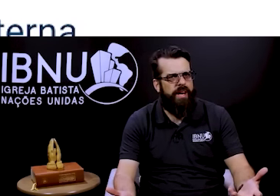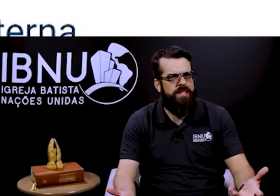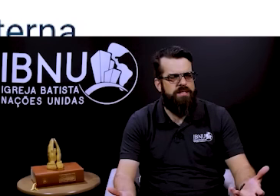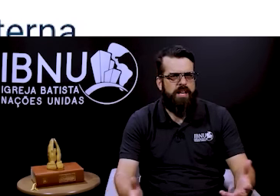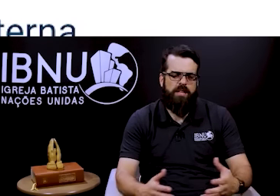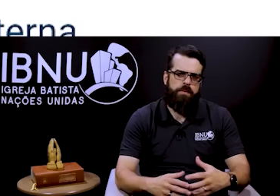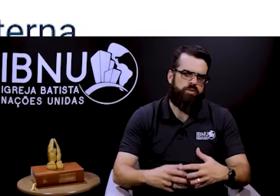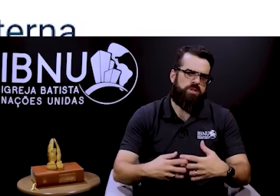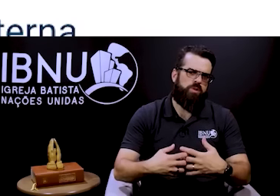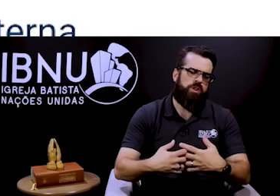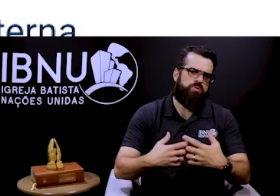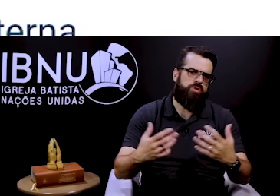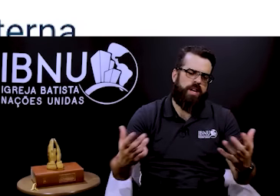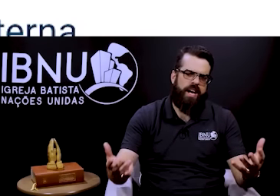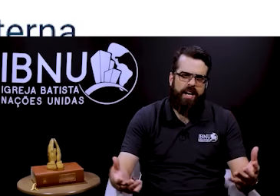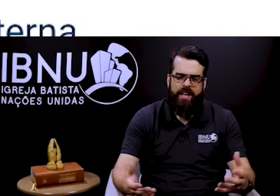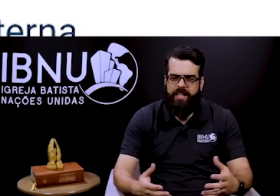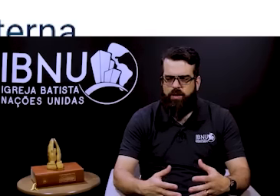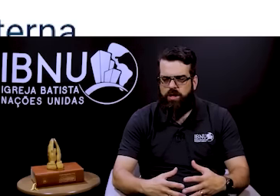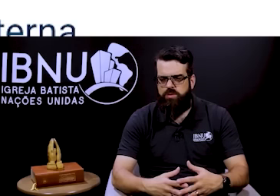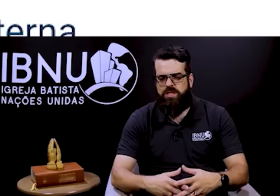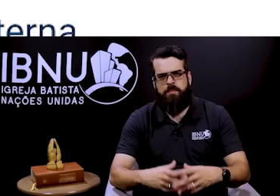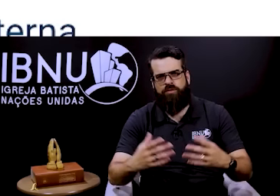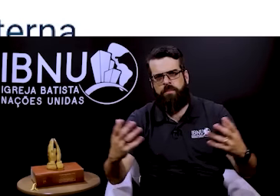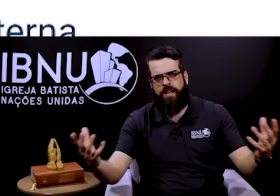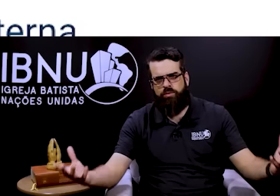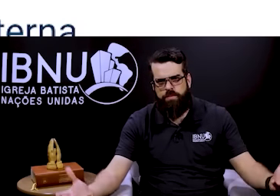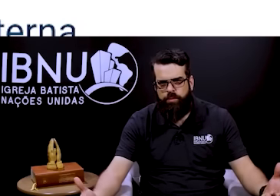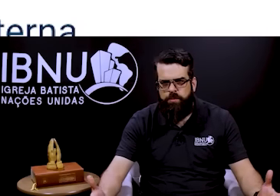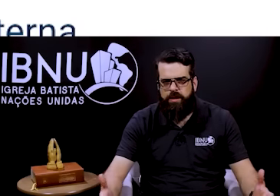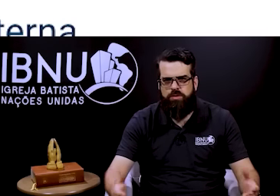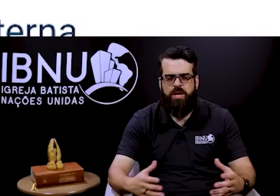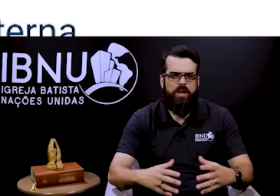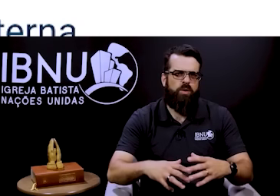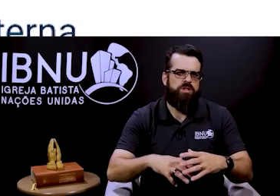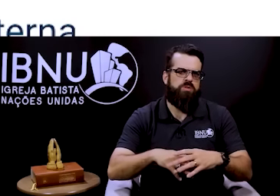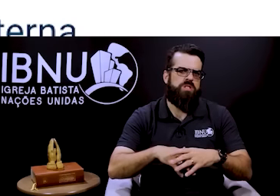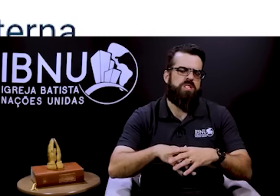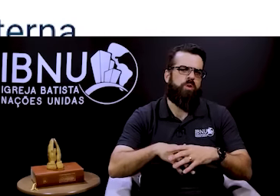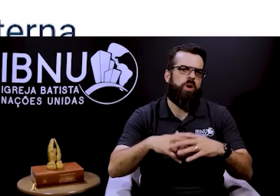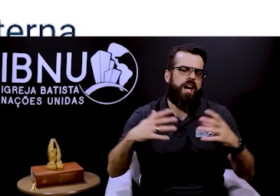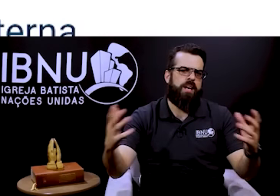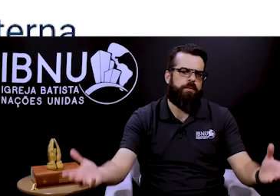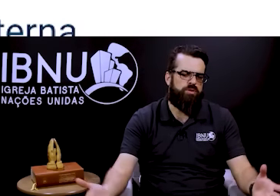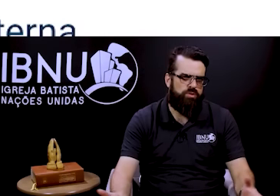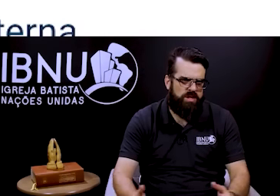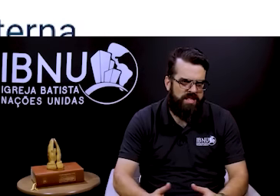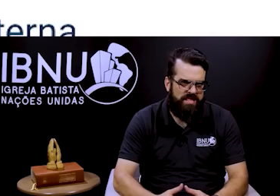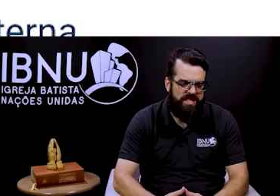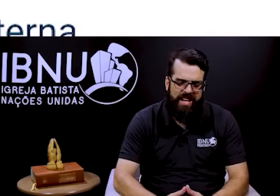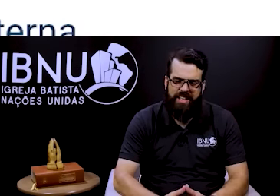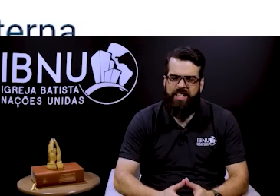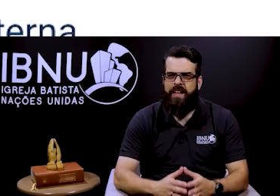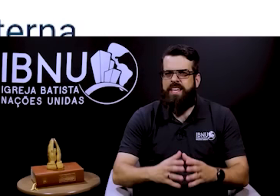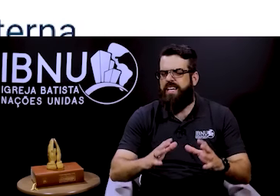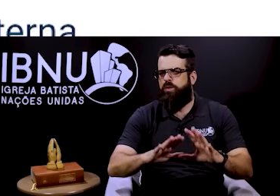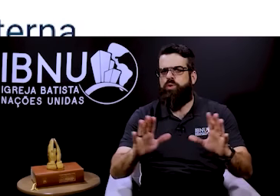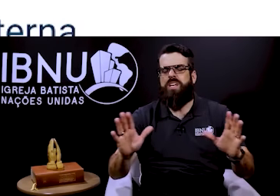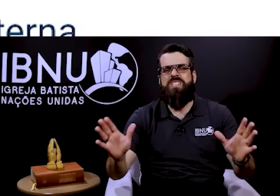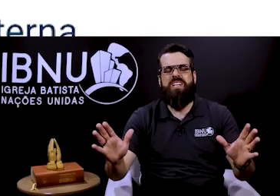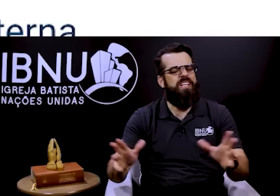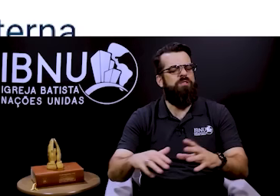com rituais. Tem pessoas que gostam de orar e gostam de ter movimentos públicos, gostam de se colocar em posições de destaque.